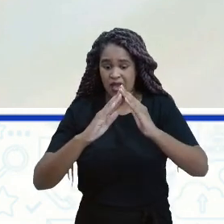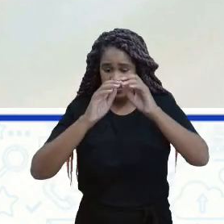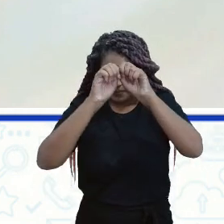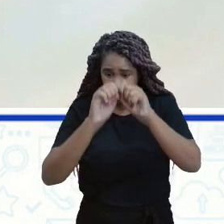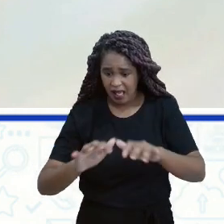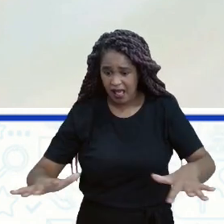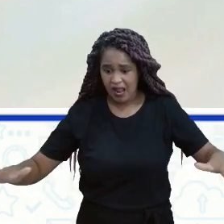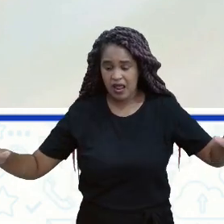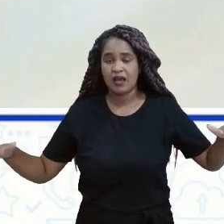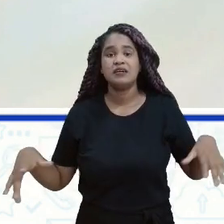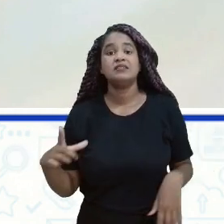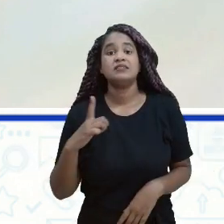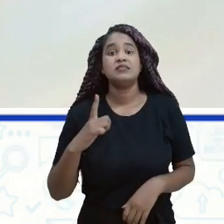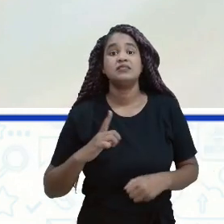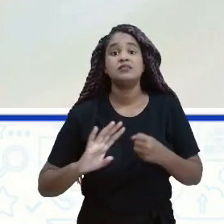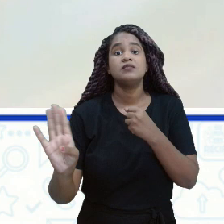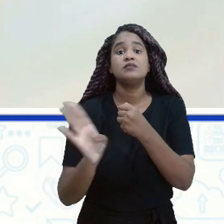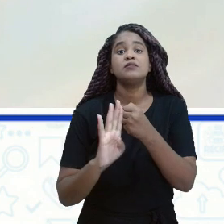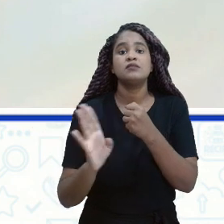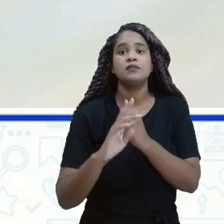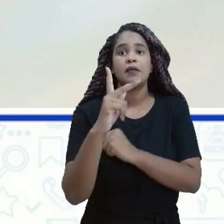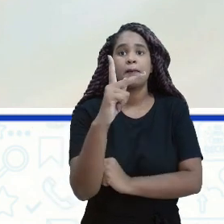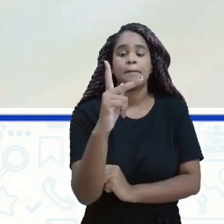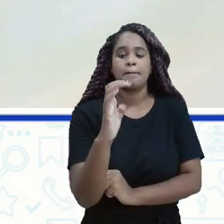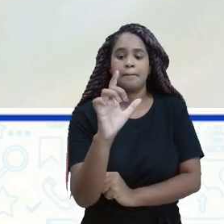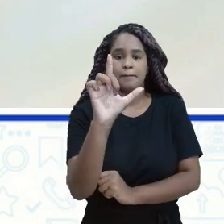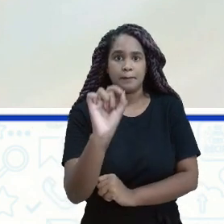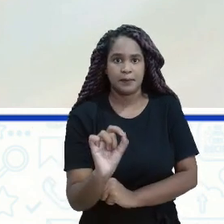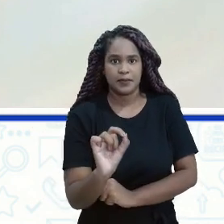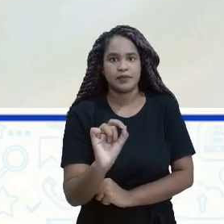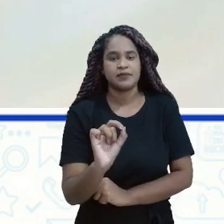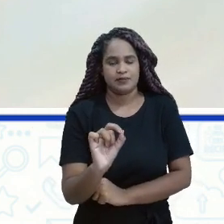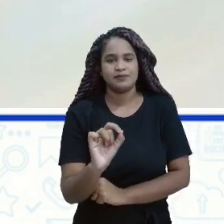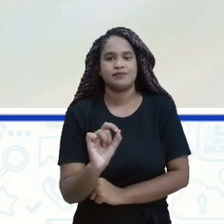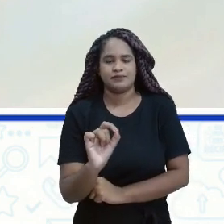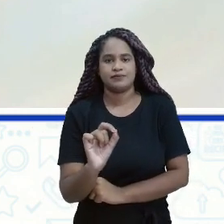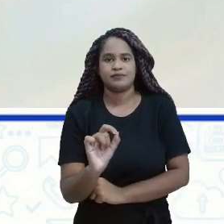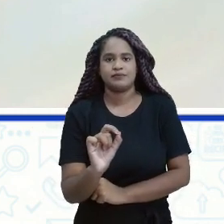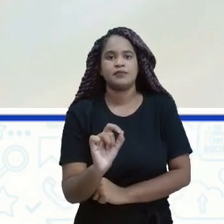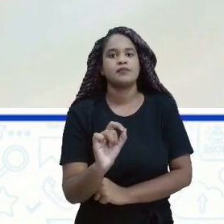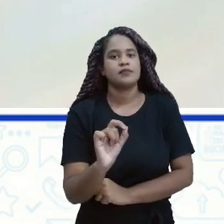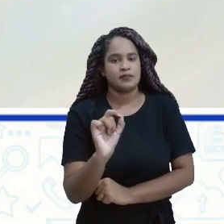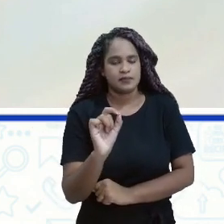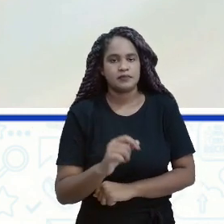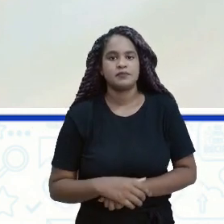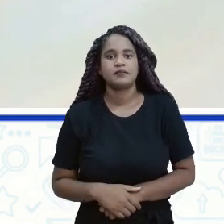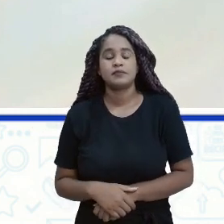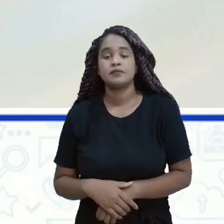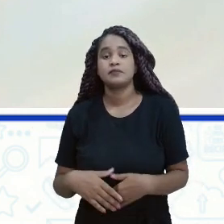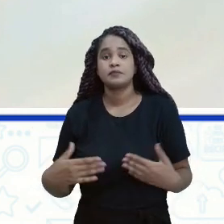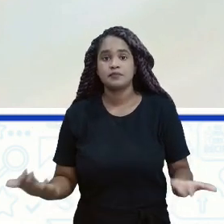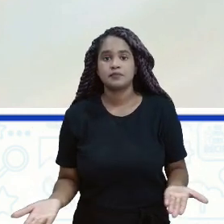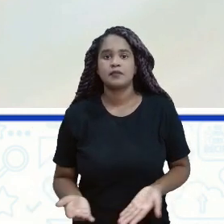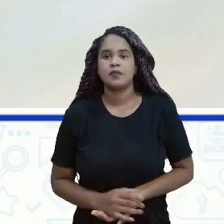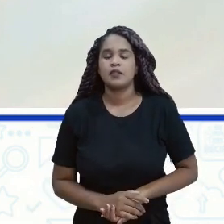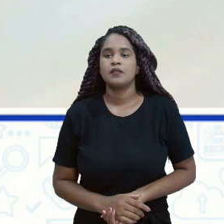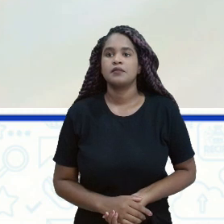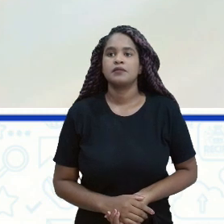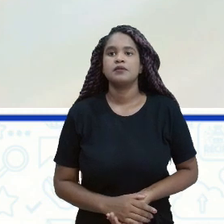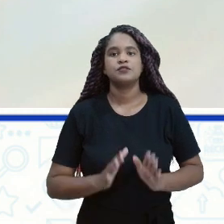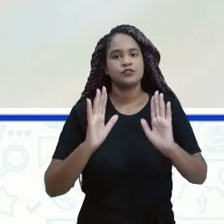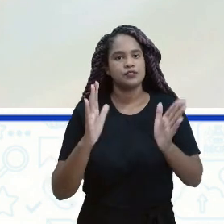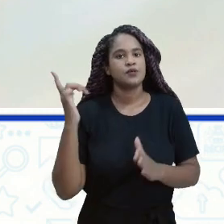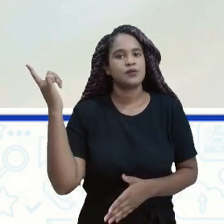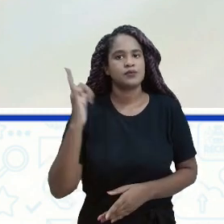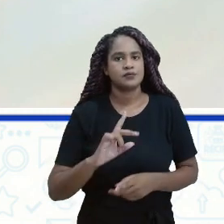tem o substantivo pelo, substantivo masculino, que é uma coisa. Então, a gente também já